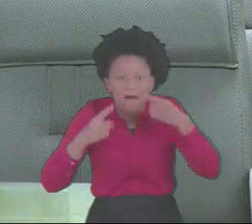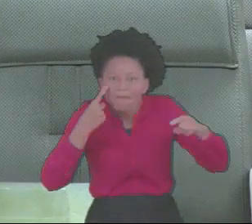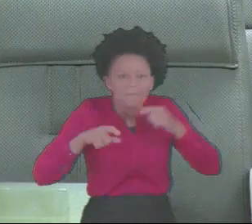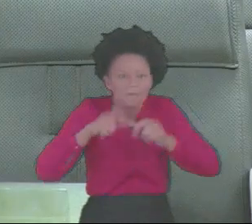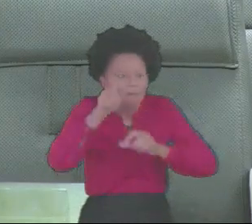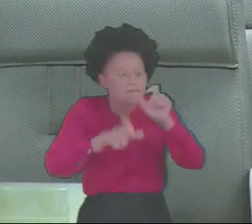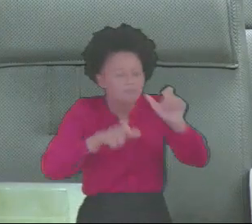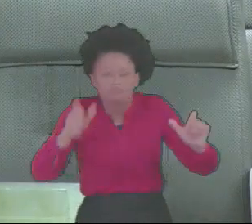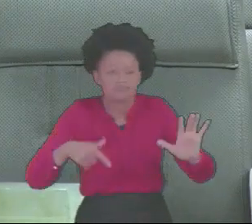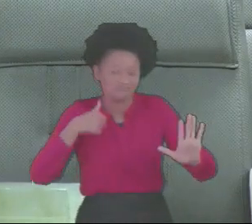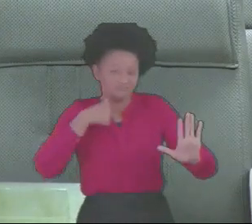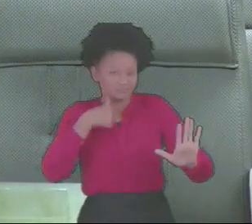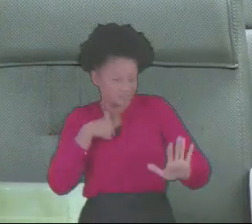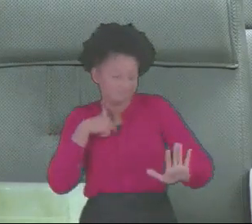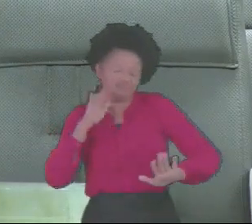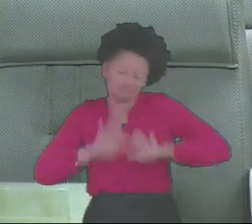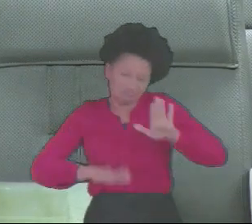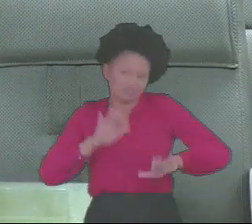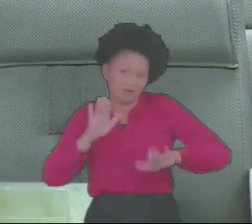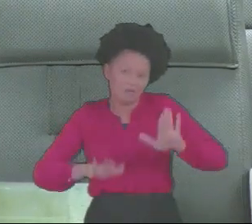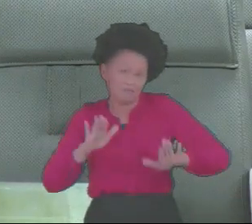e que talvez